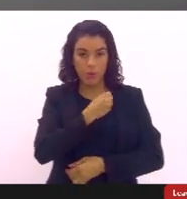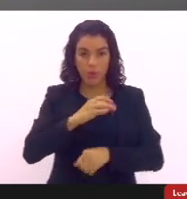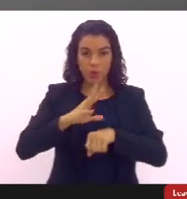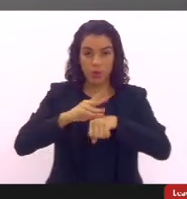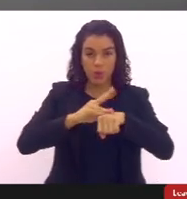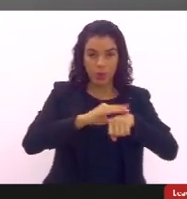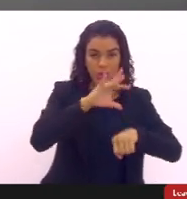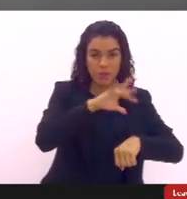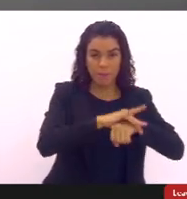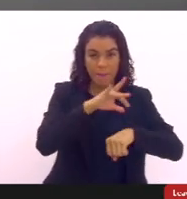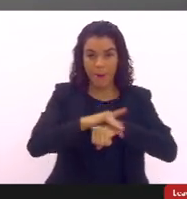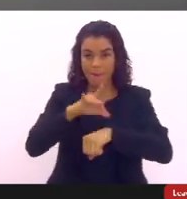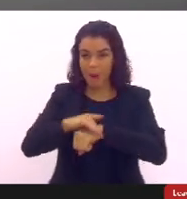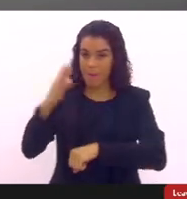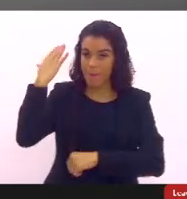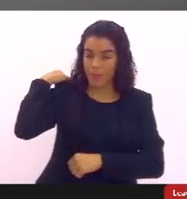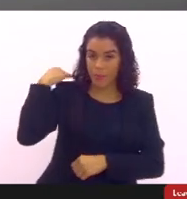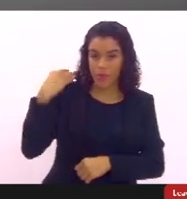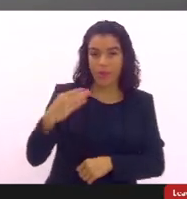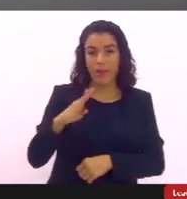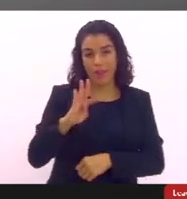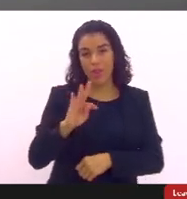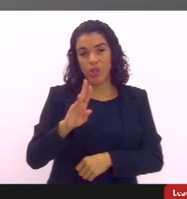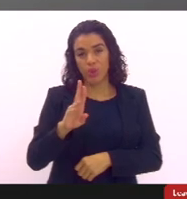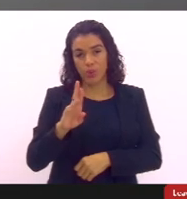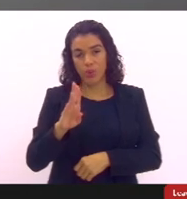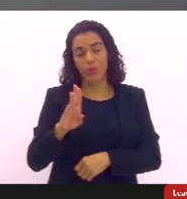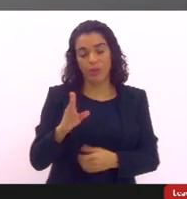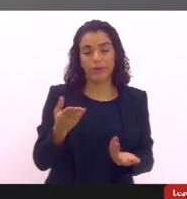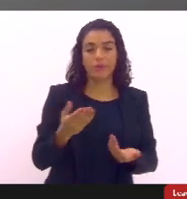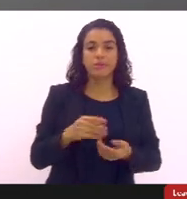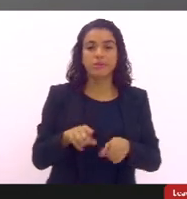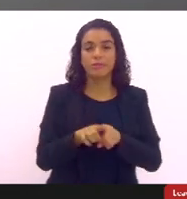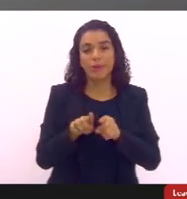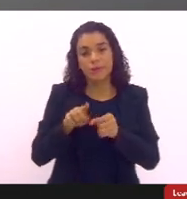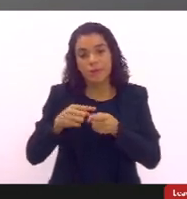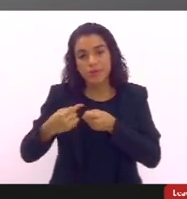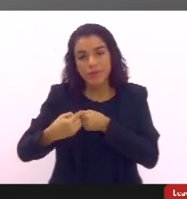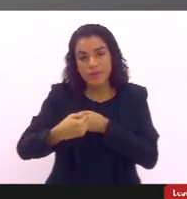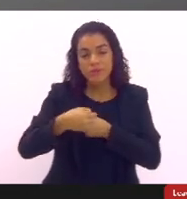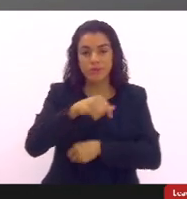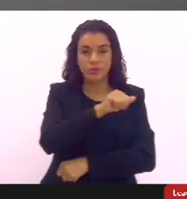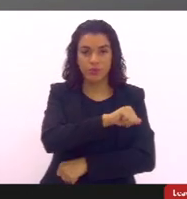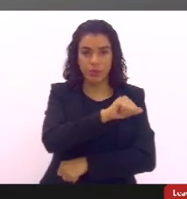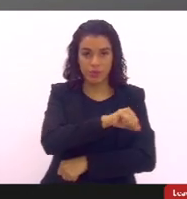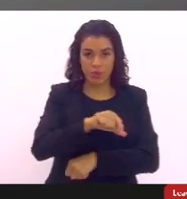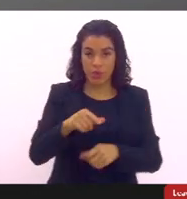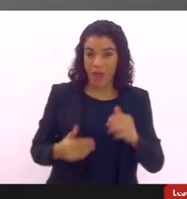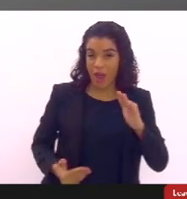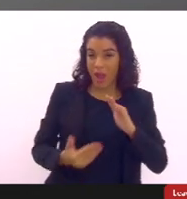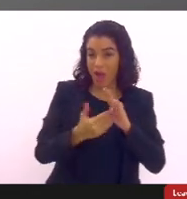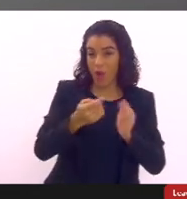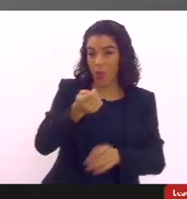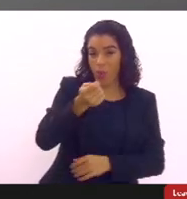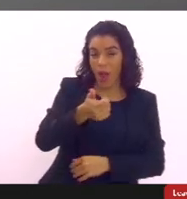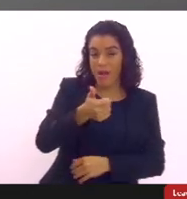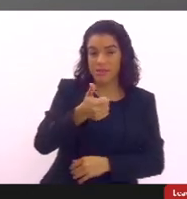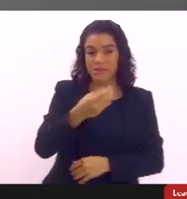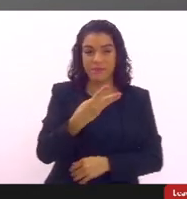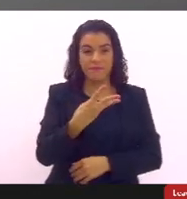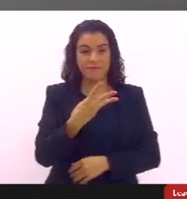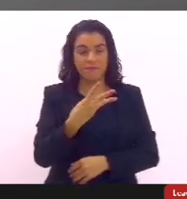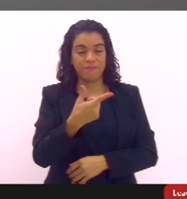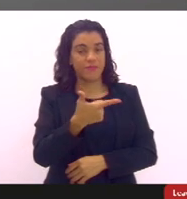de sobrecarga de atendimento nos municípios, tanto no Rio de Janeiro, que chega quase a 20%, como